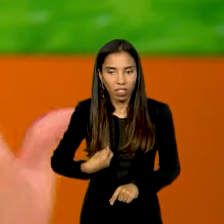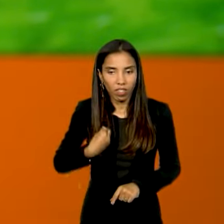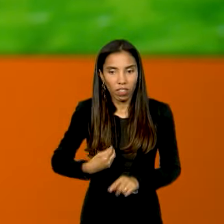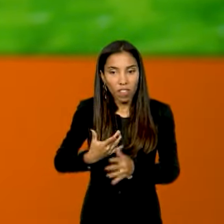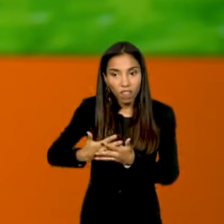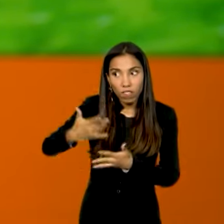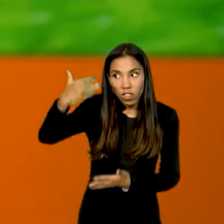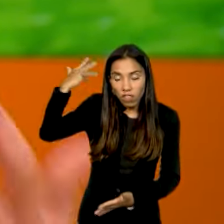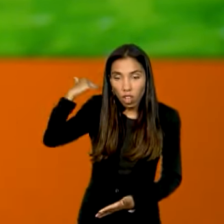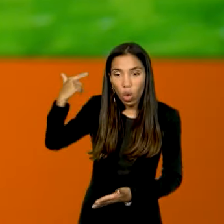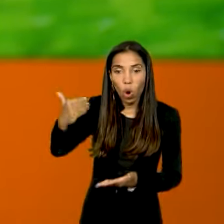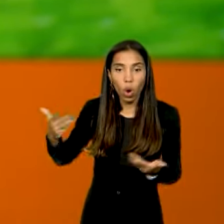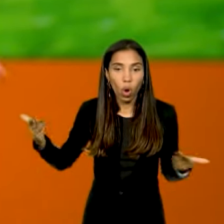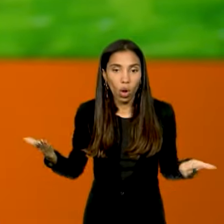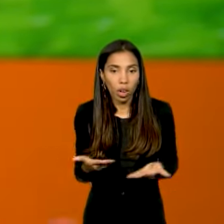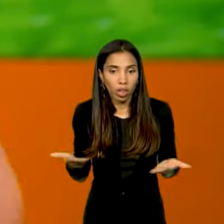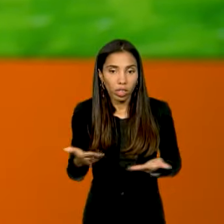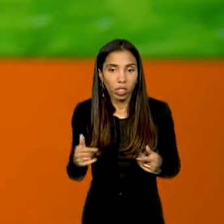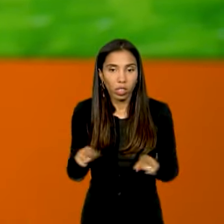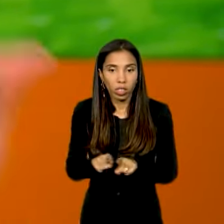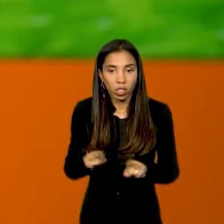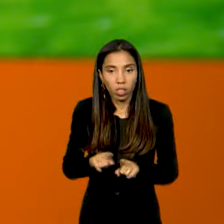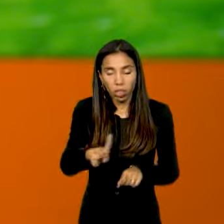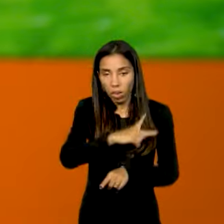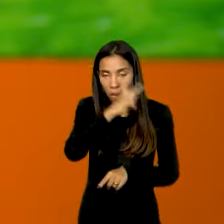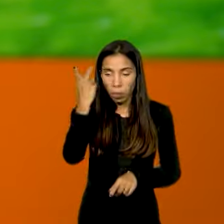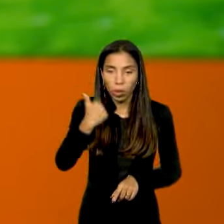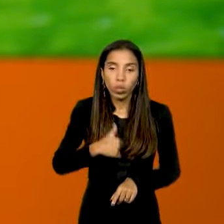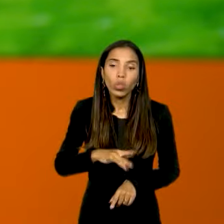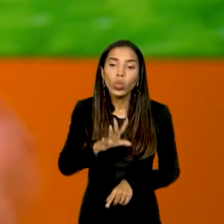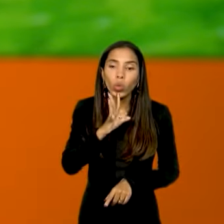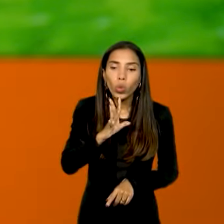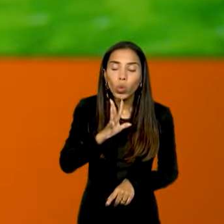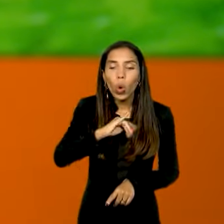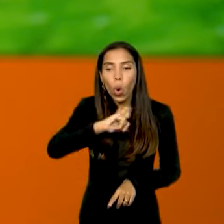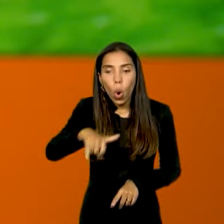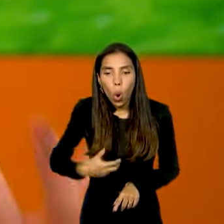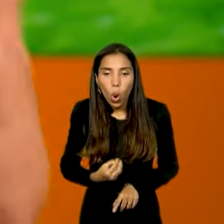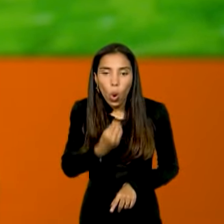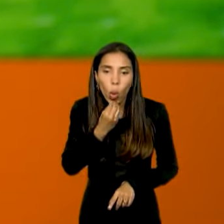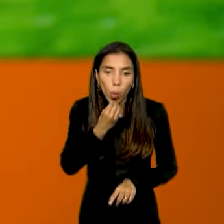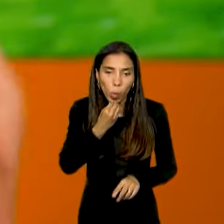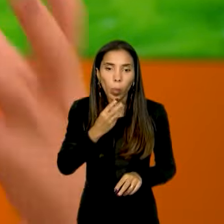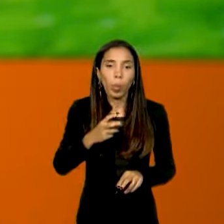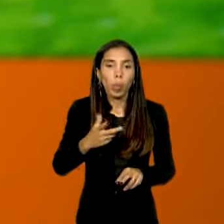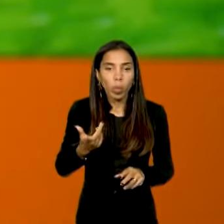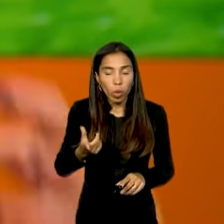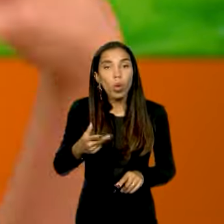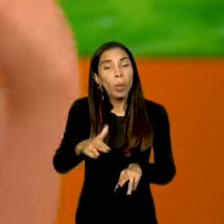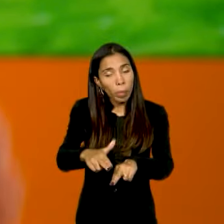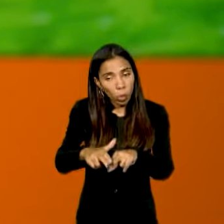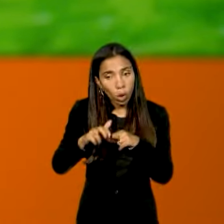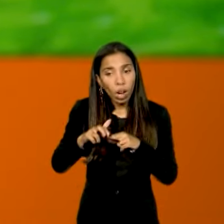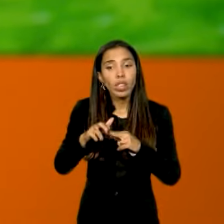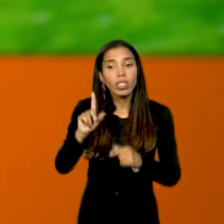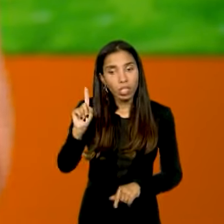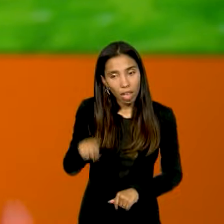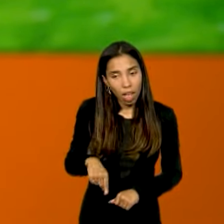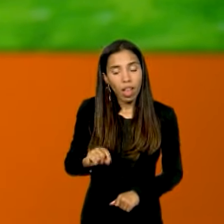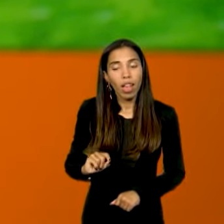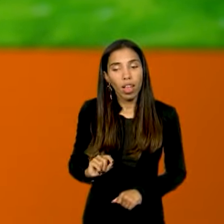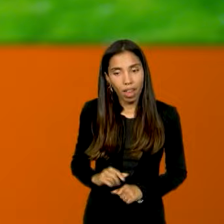gente vive e as influências, as pessoas que a gente conheceu, as oportunidades que a gente teve, muito devido a